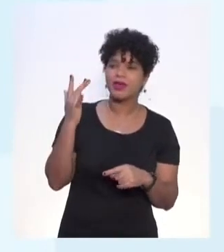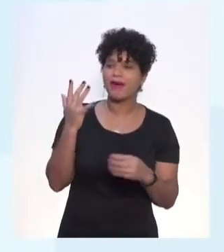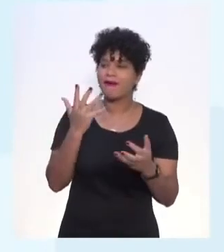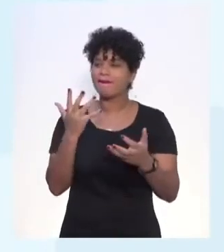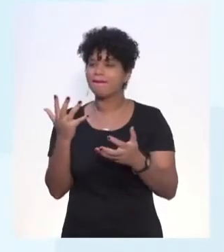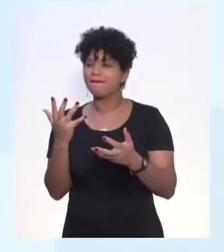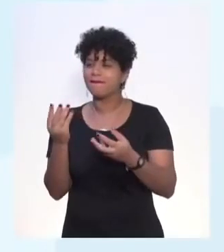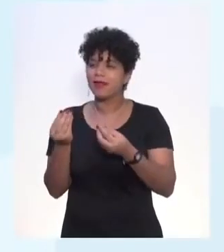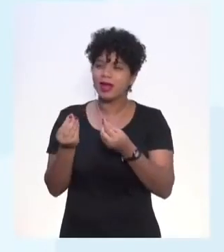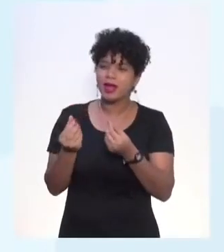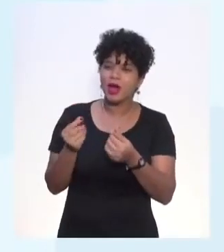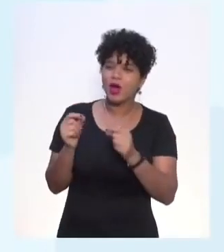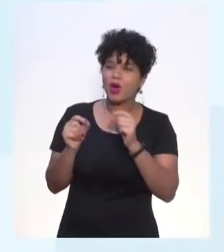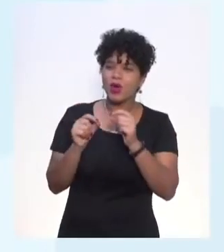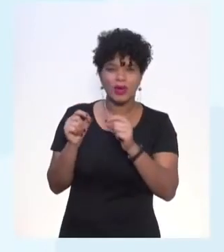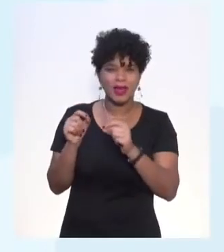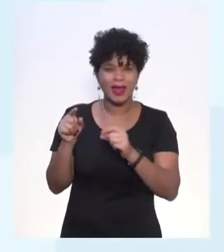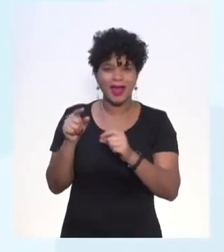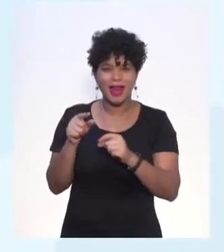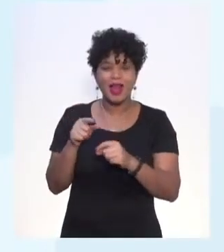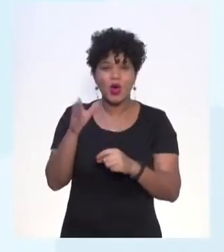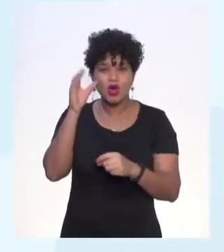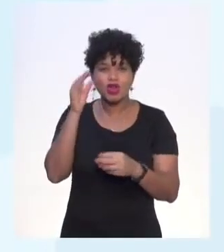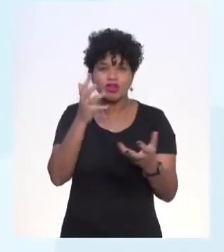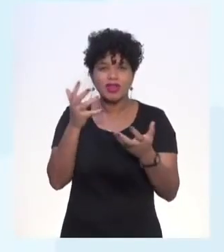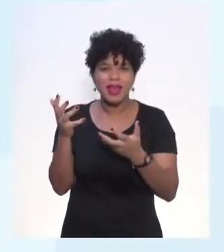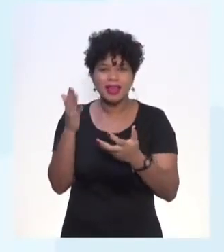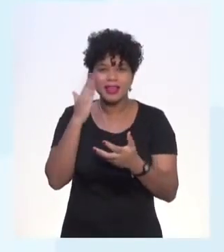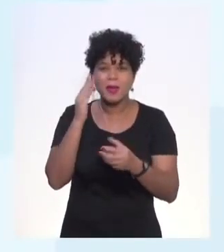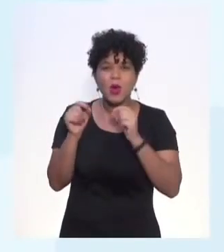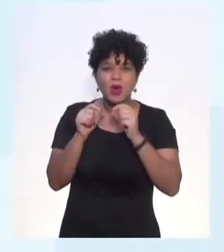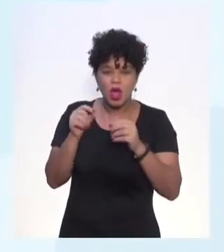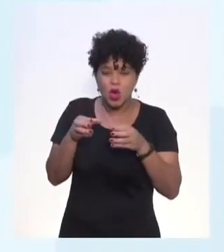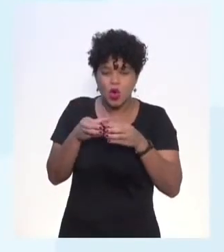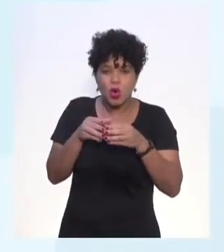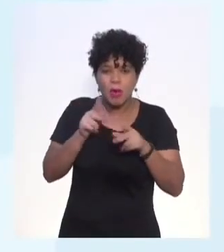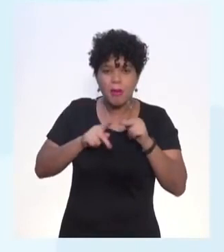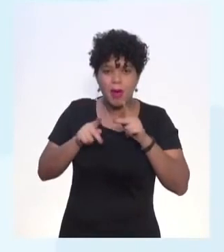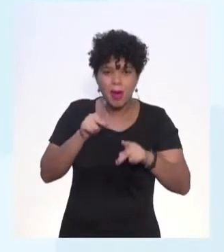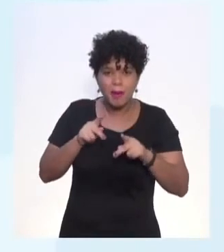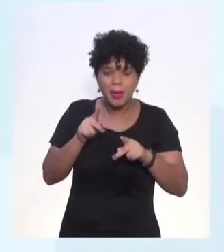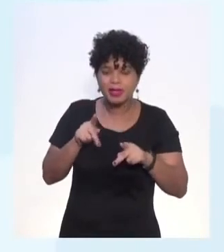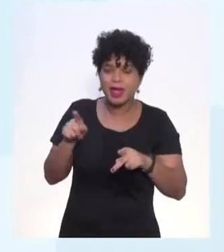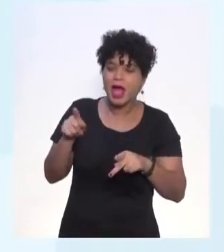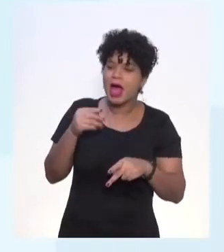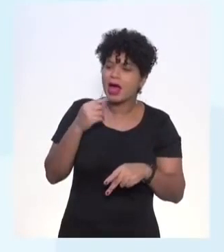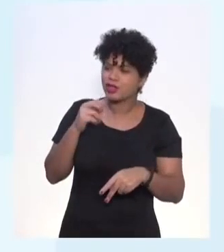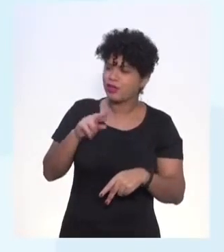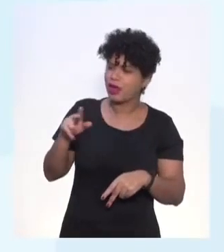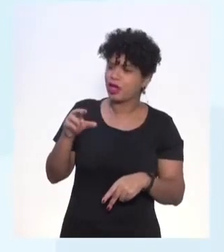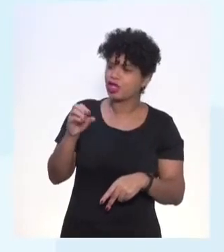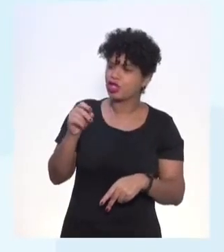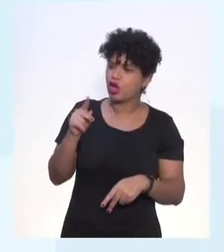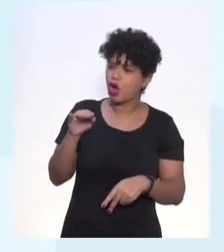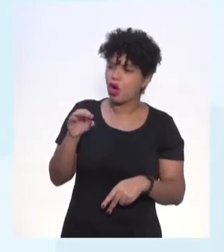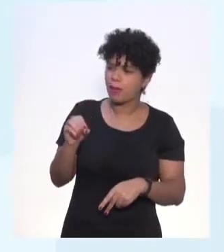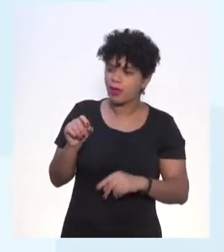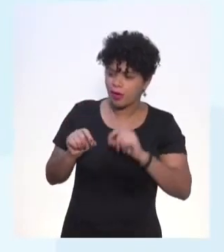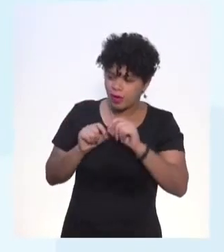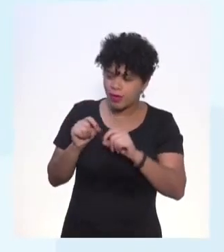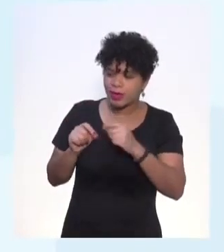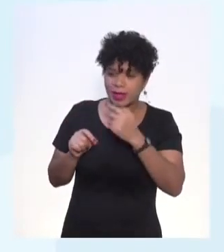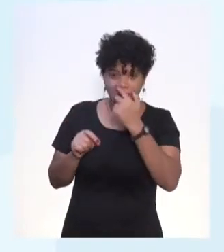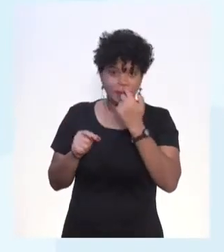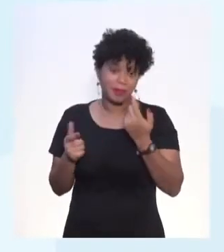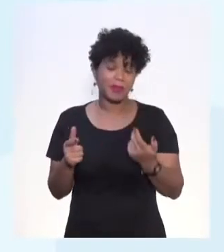entre aspas, dos chineses: o ópio, uma substância entorpecente, altamente viciante, extraída